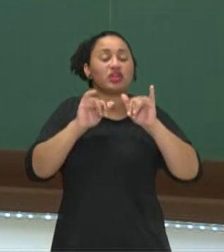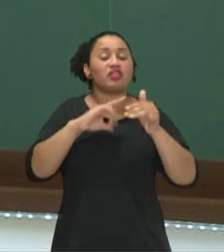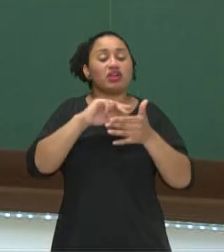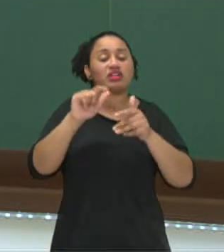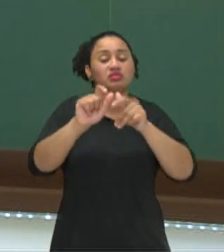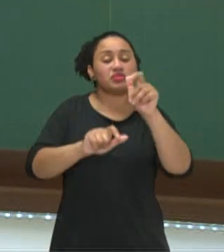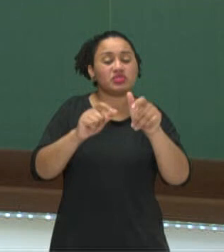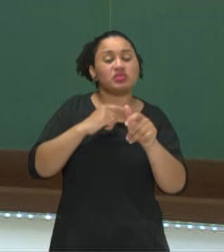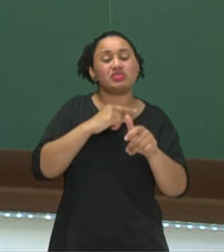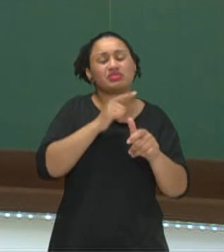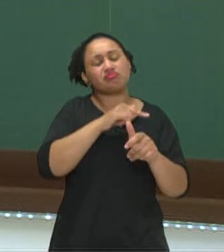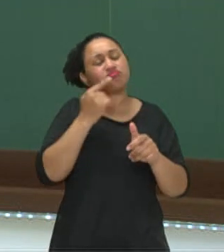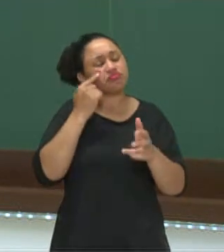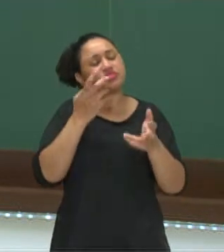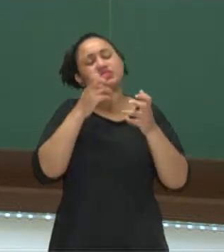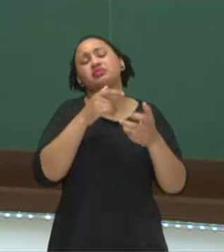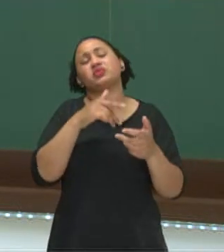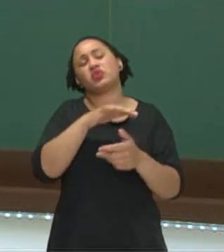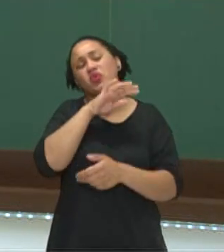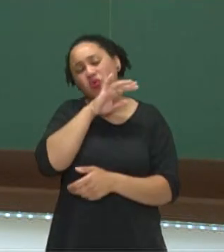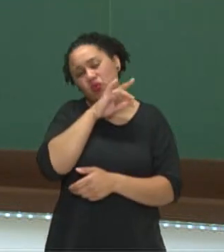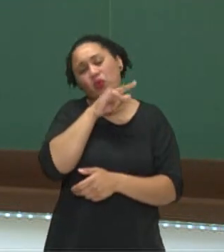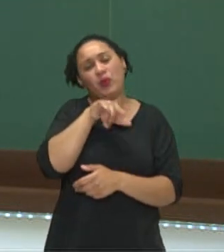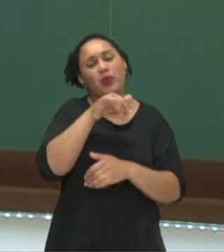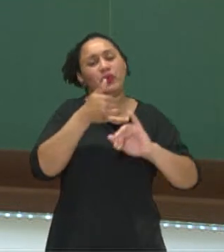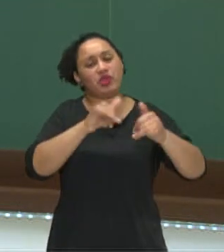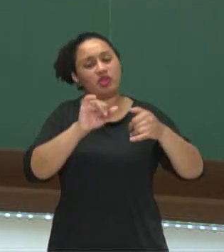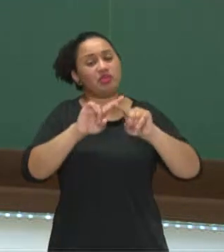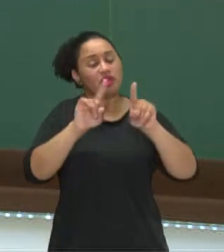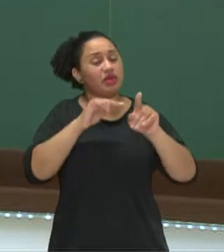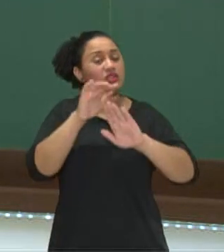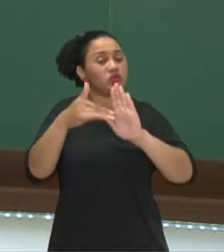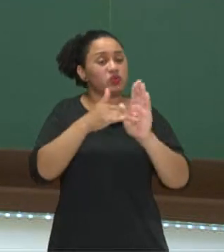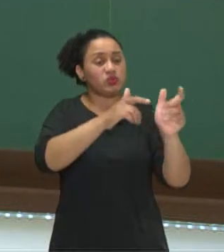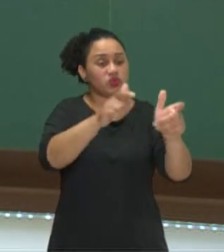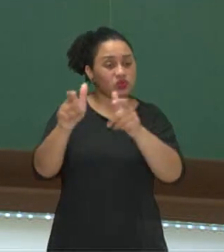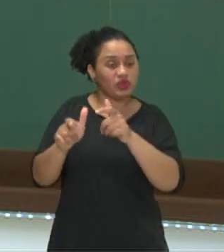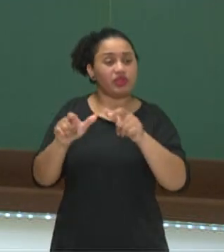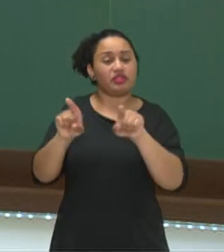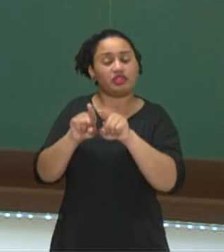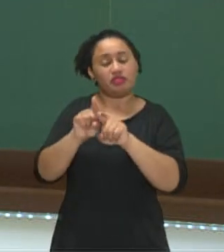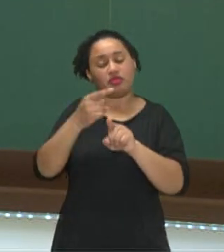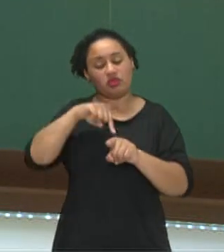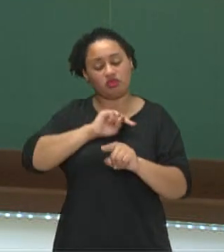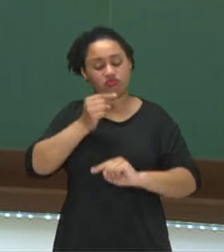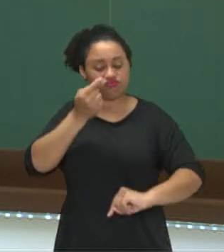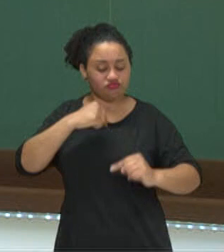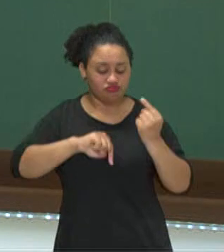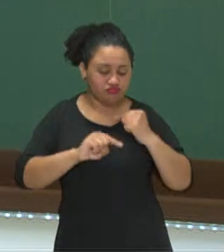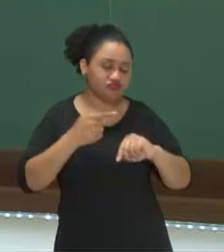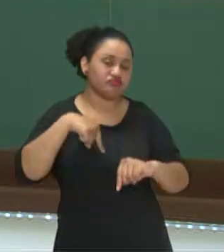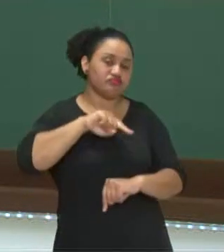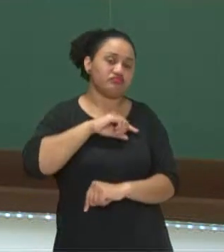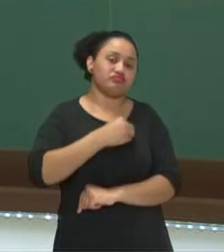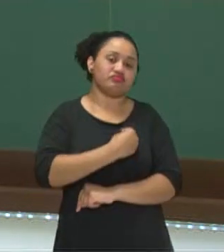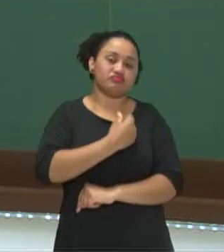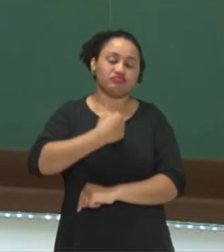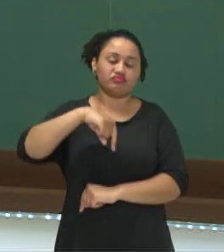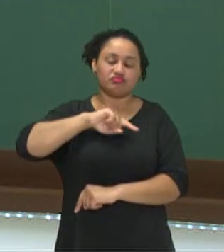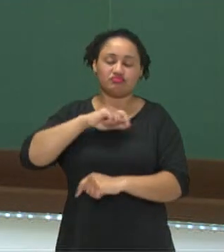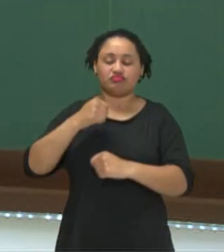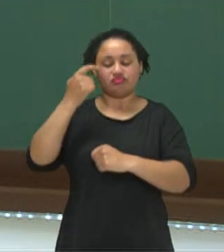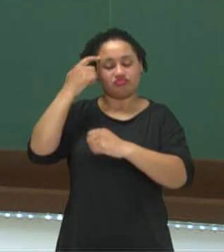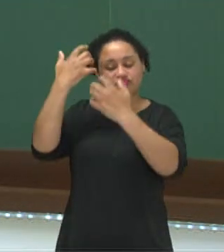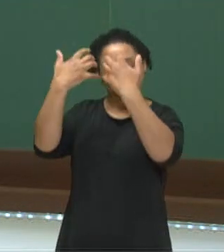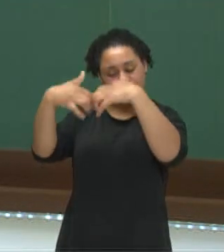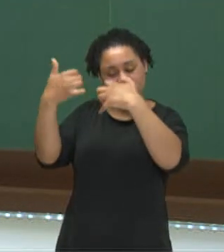uma imagem ruim da química, mas a química está em todo lugar e faz parte do nosso organismo, da nossa vida, e a gente tem que pensar na